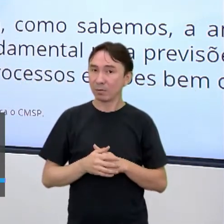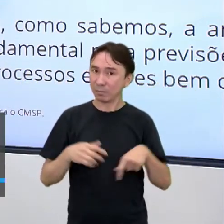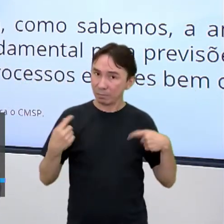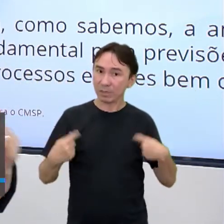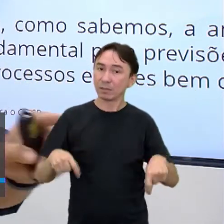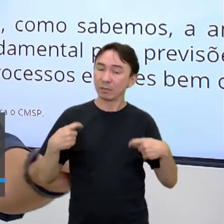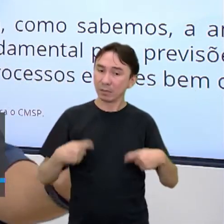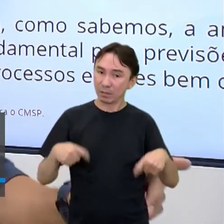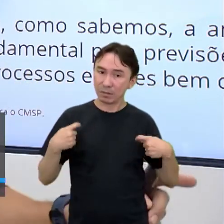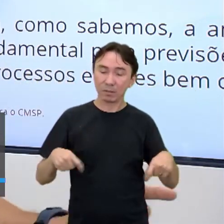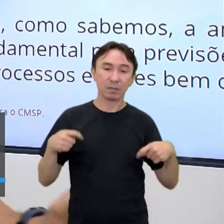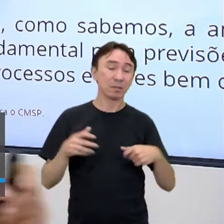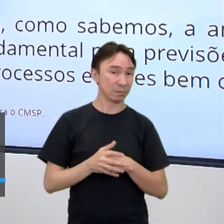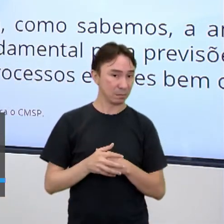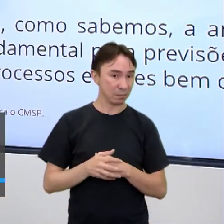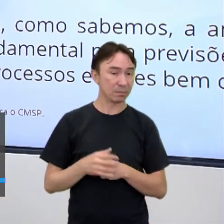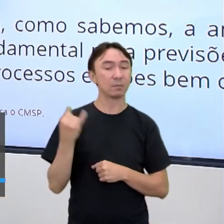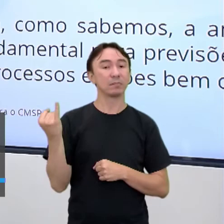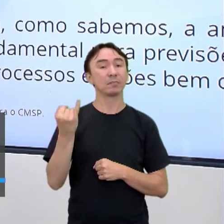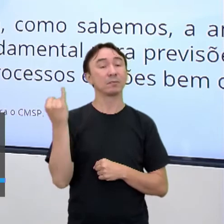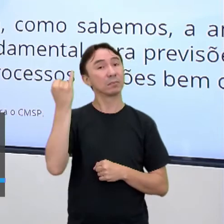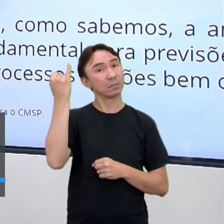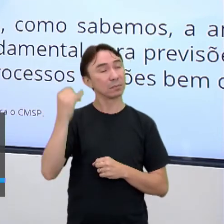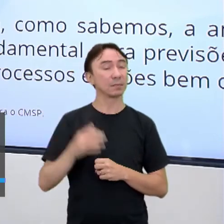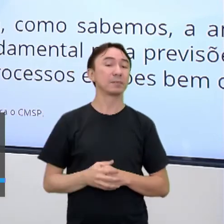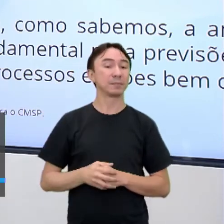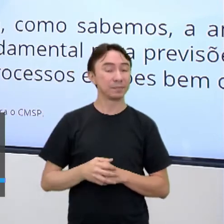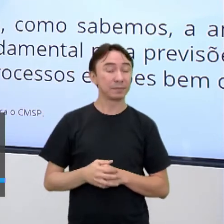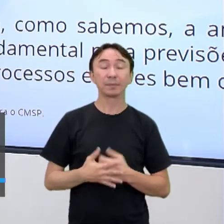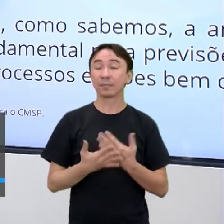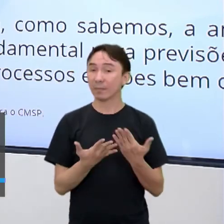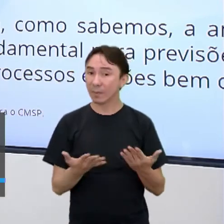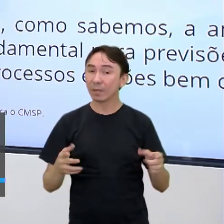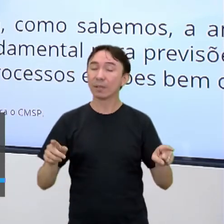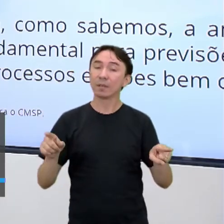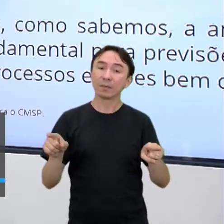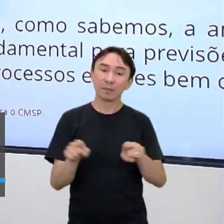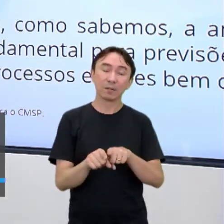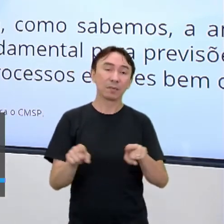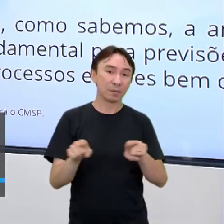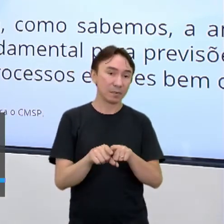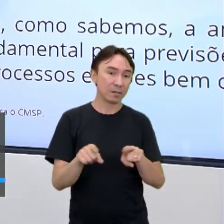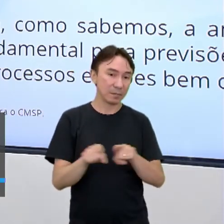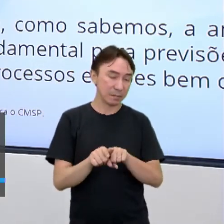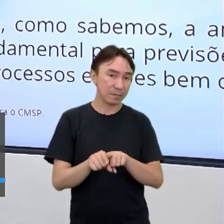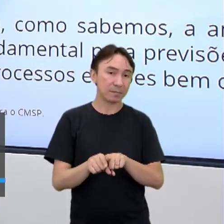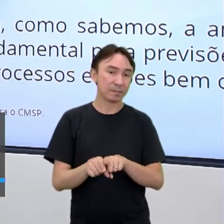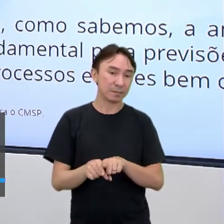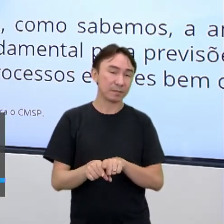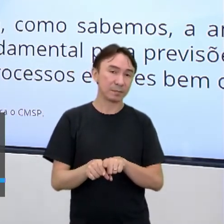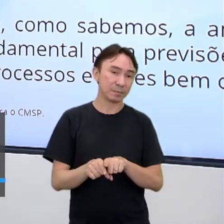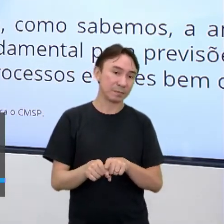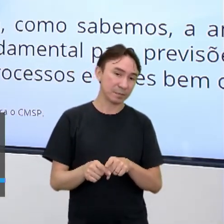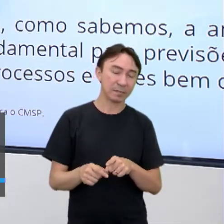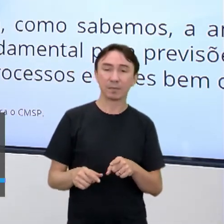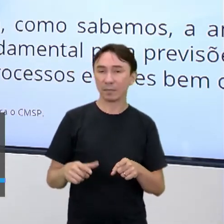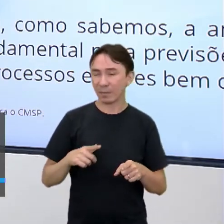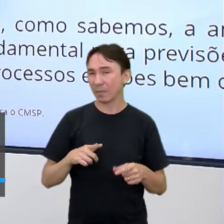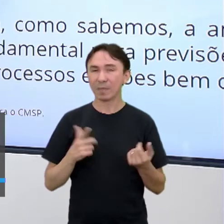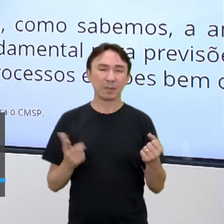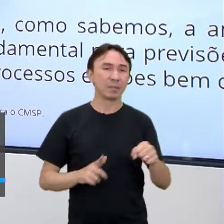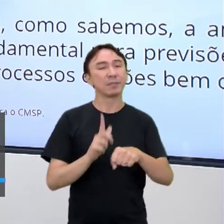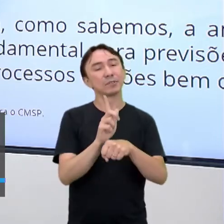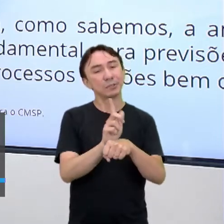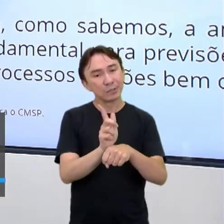Ele tem que ter um ângulo de visão muito, muito aberto. E acima de tudo, né? Além de gerir coisas, né? Além de gerir